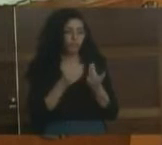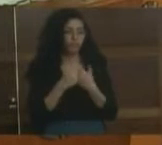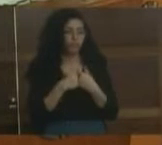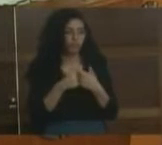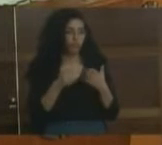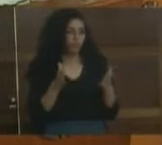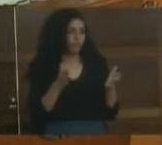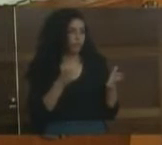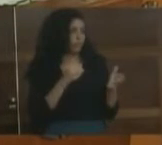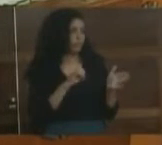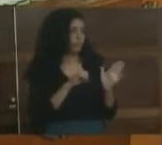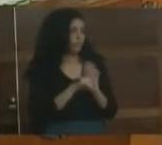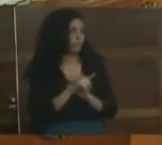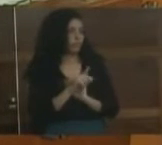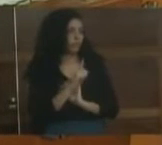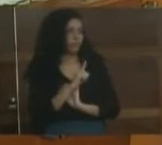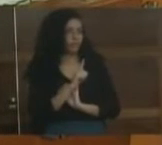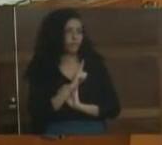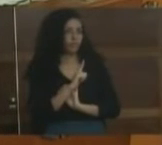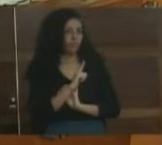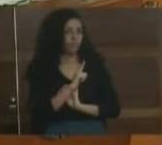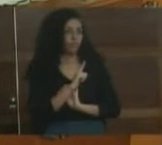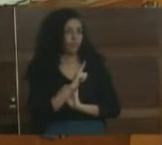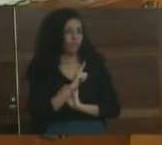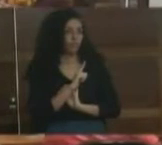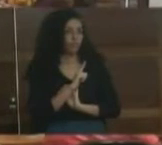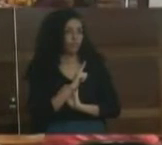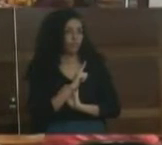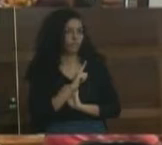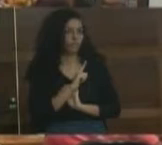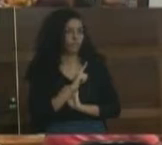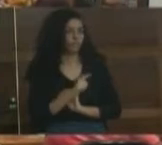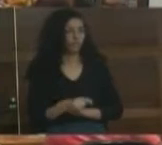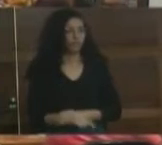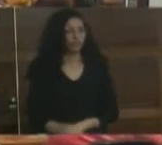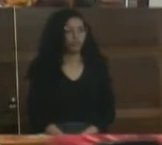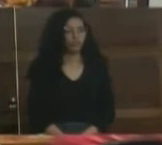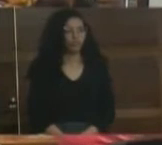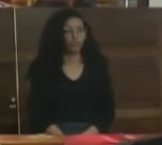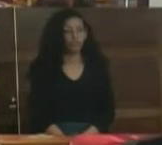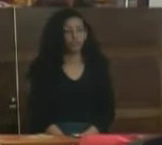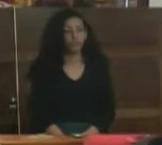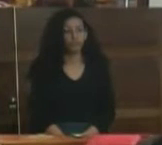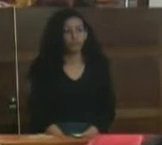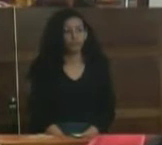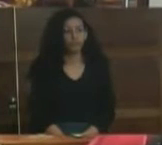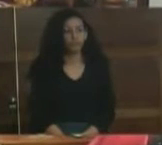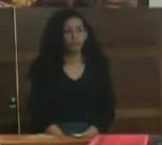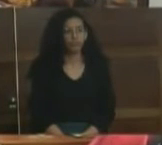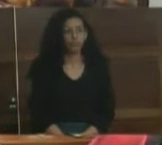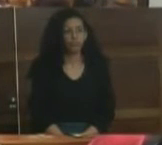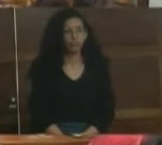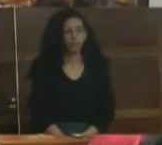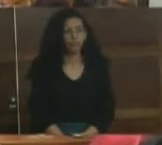aqui para quem tiver perguntas a fazer algo g1 e por favor